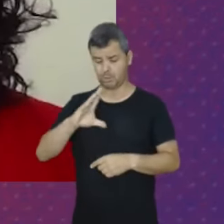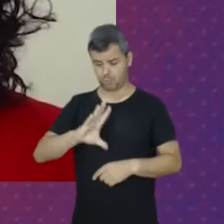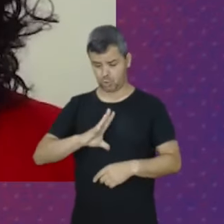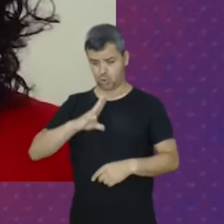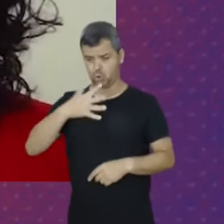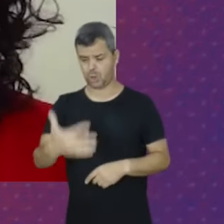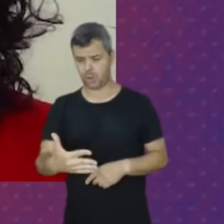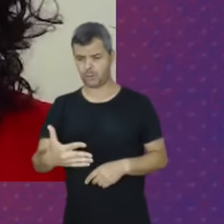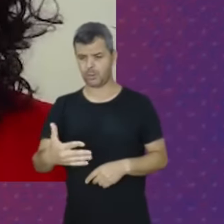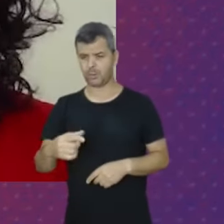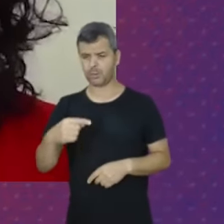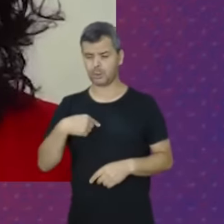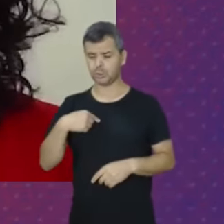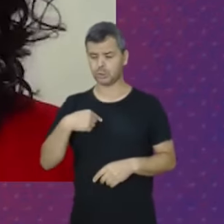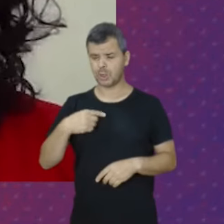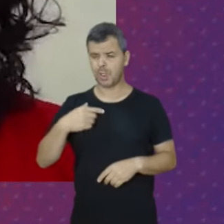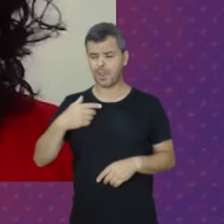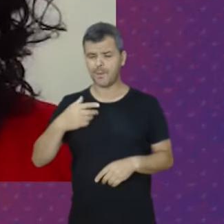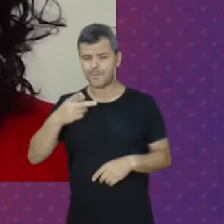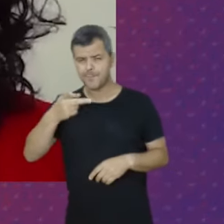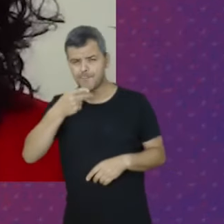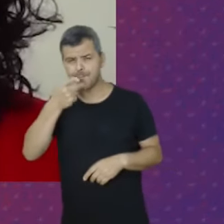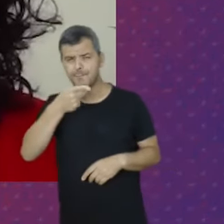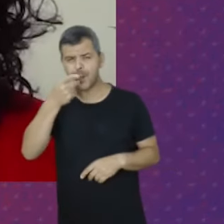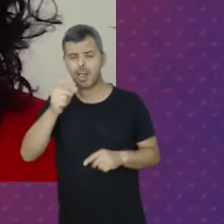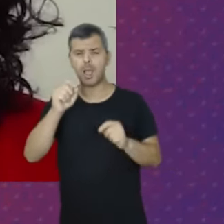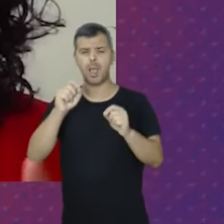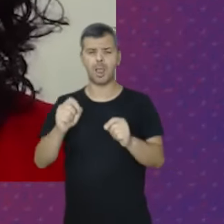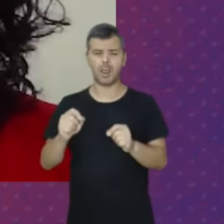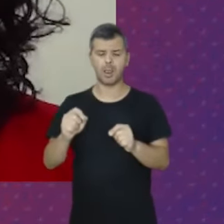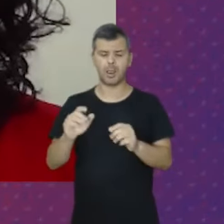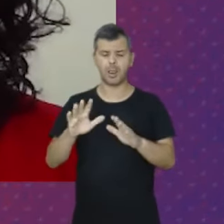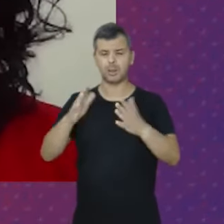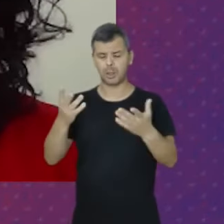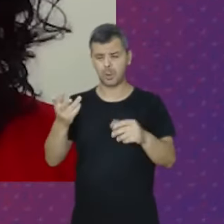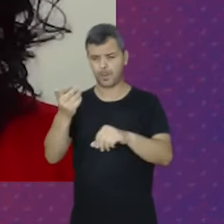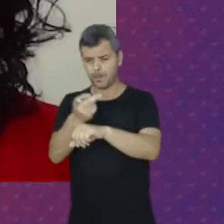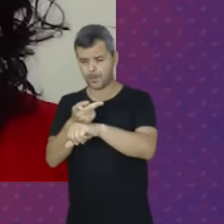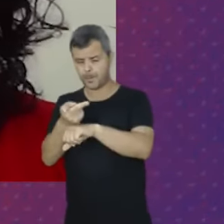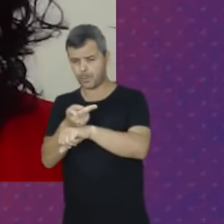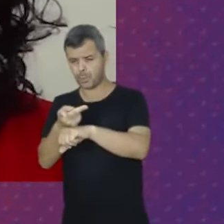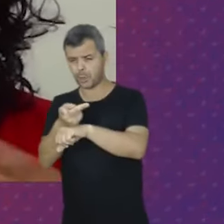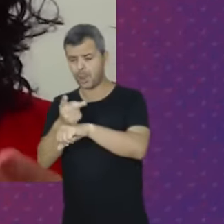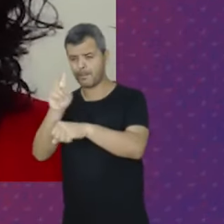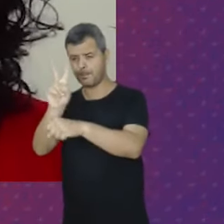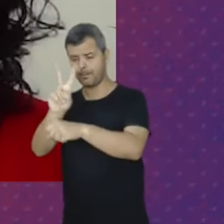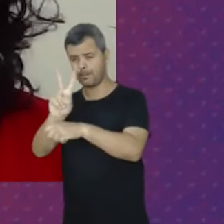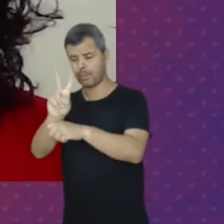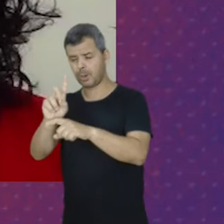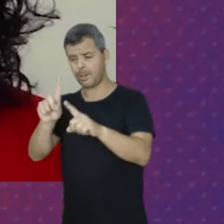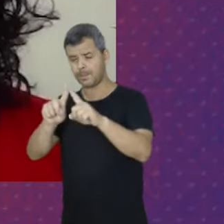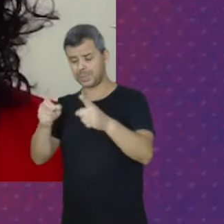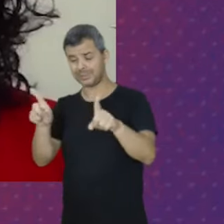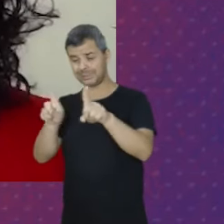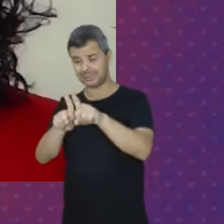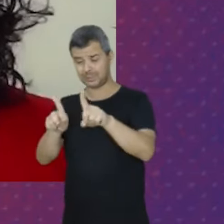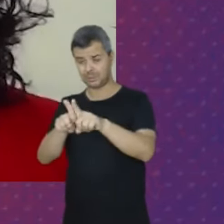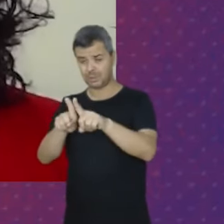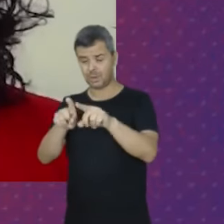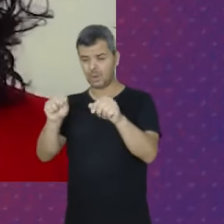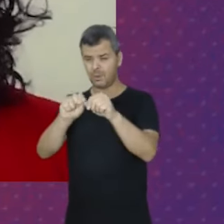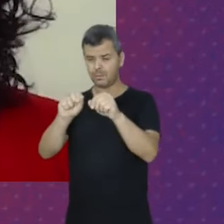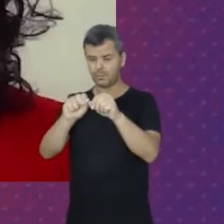coragem de contar e então buscar proteção, mas também